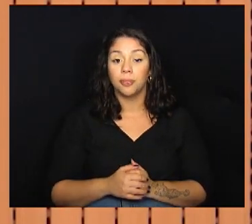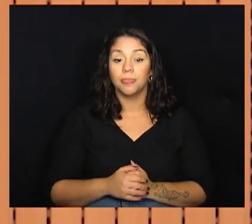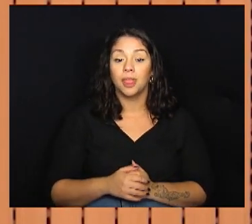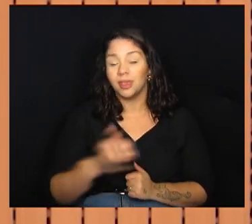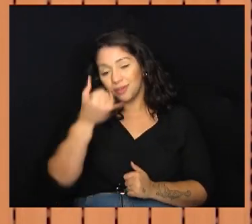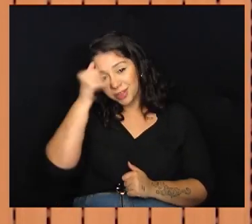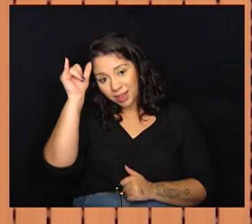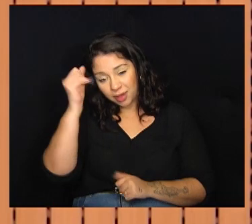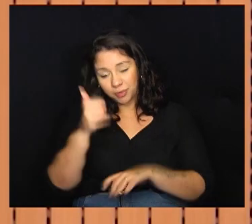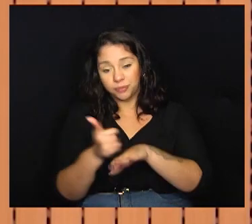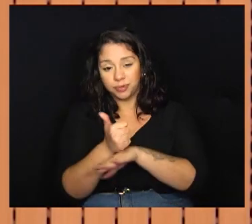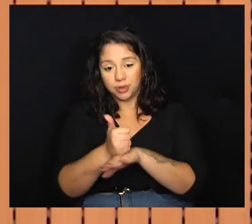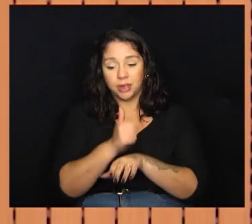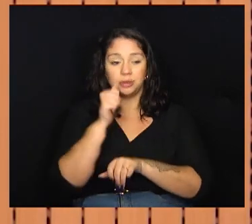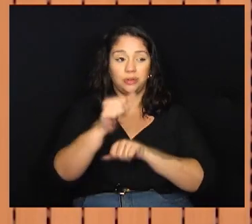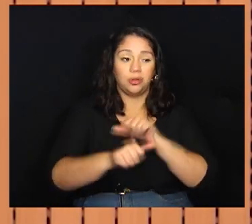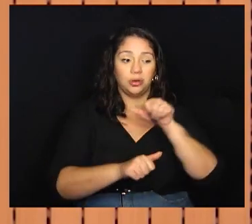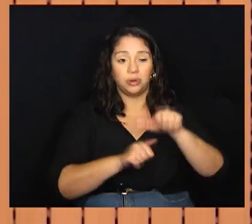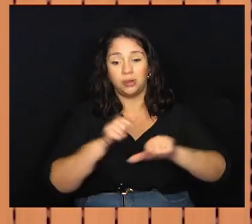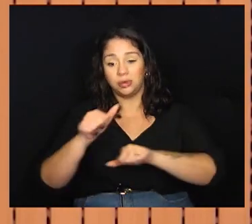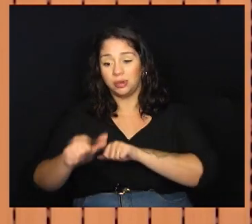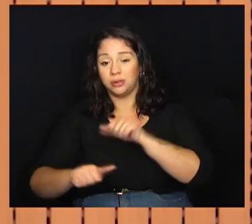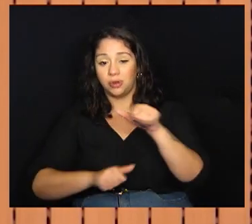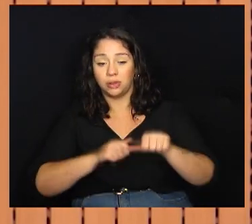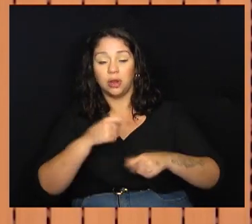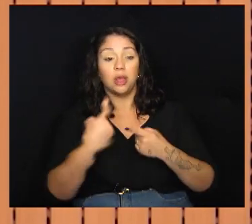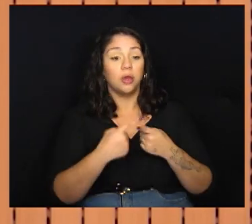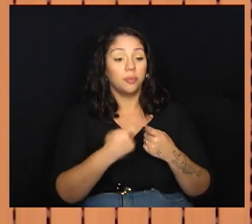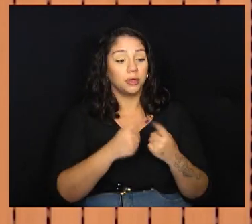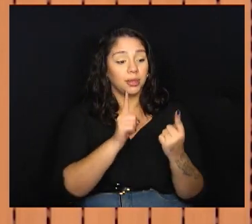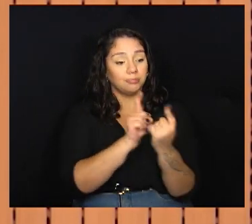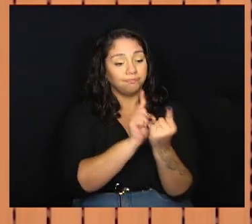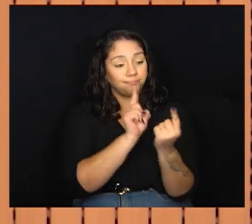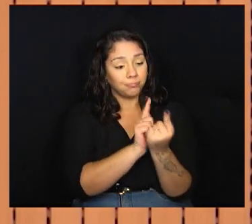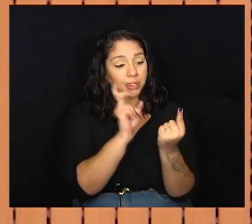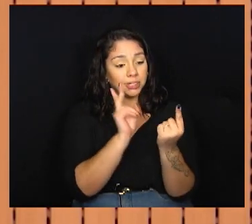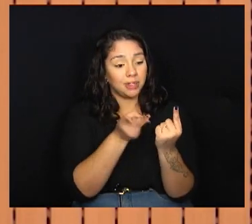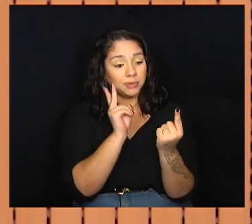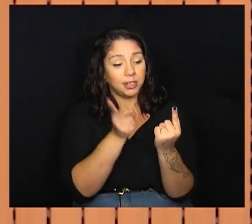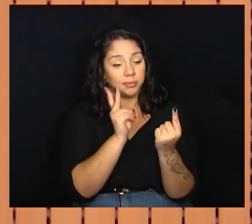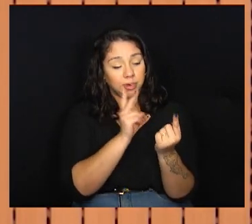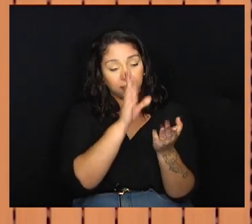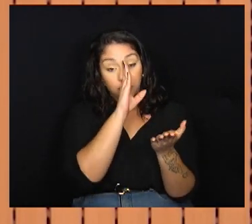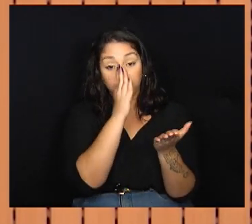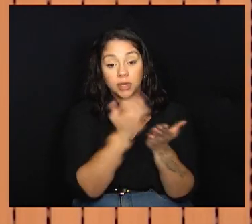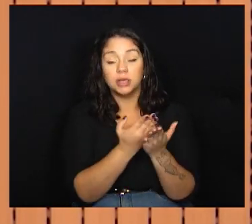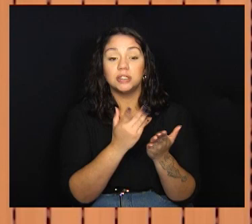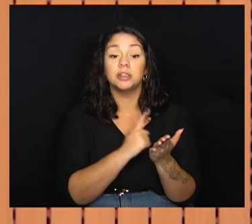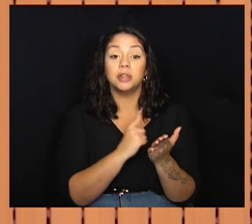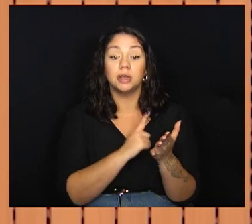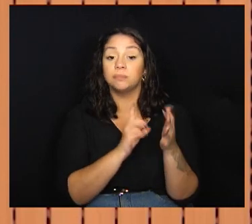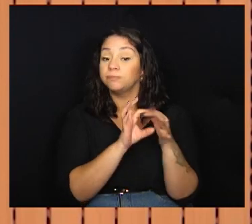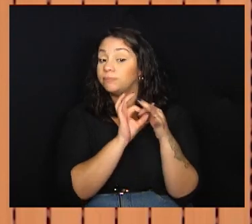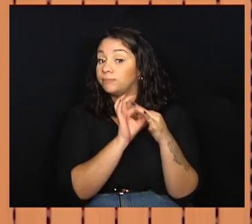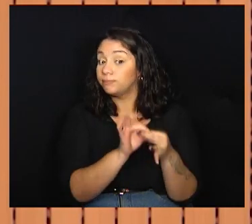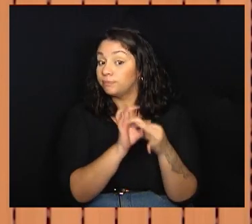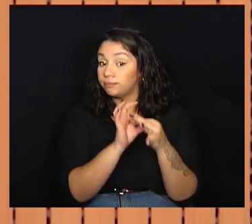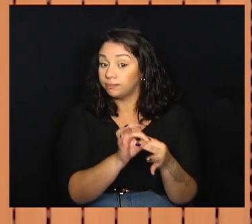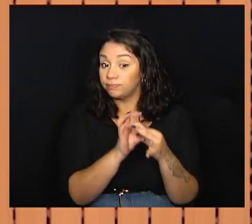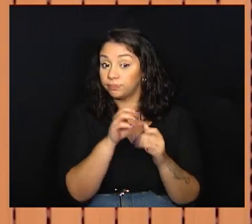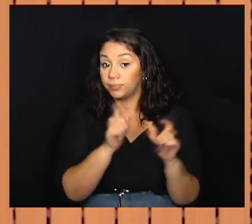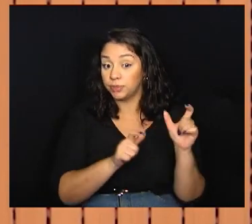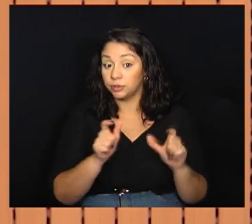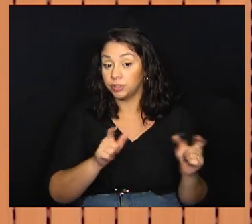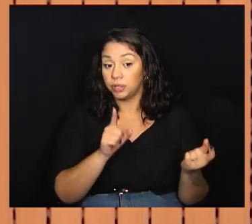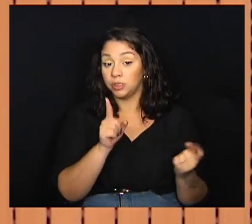rotatividade, né? Isso traz confiança para o serviço e traz um vínculo para o